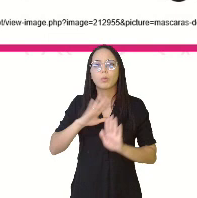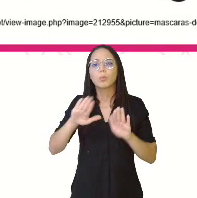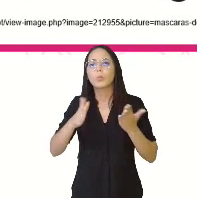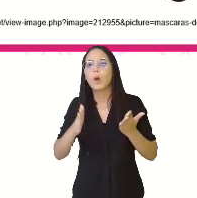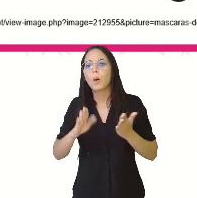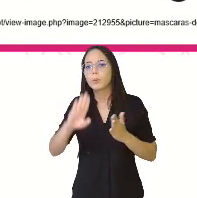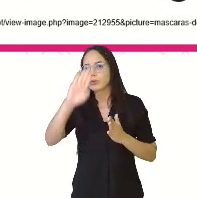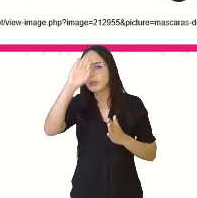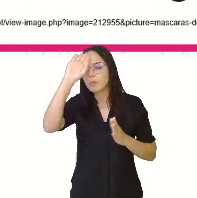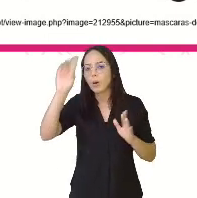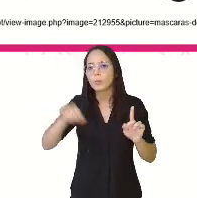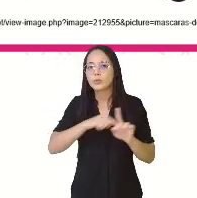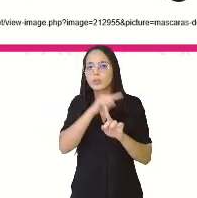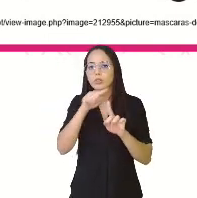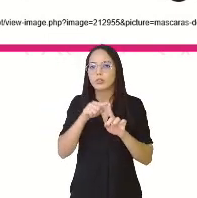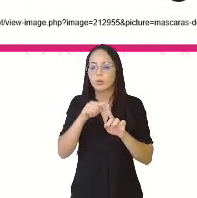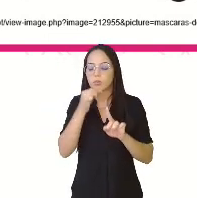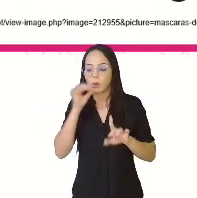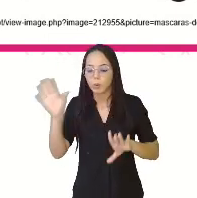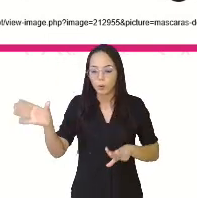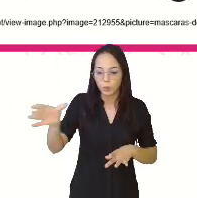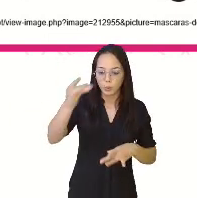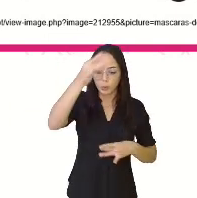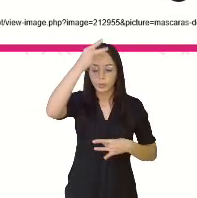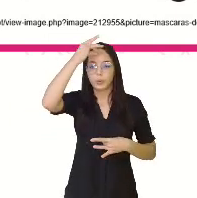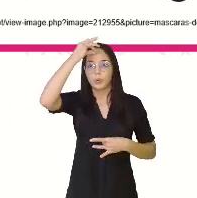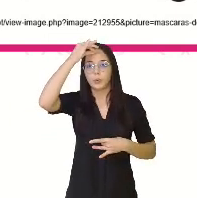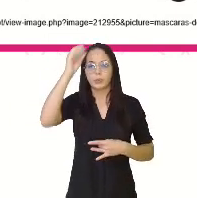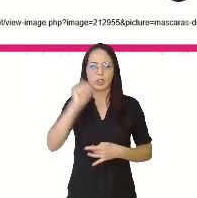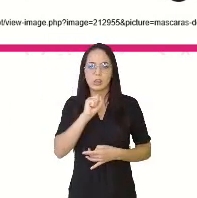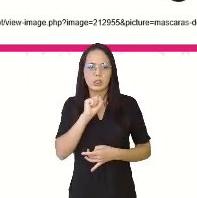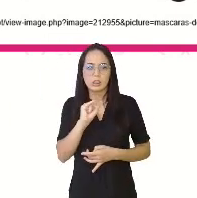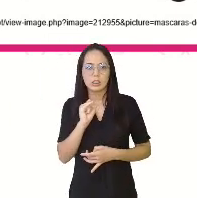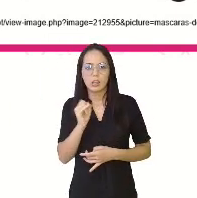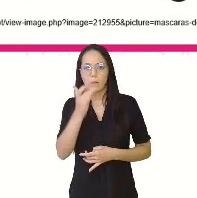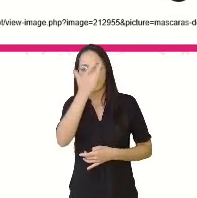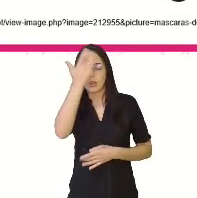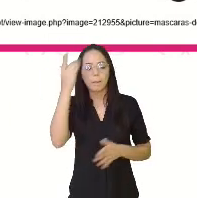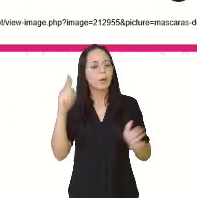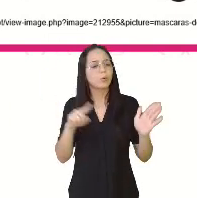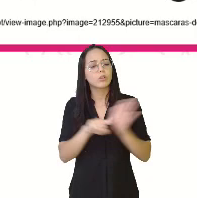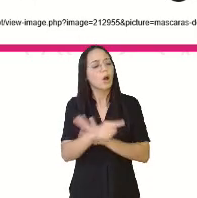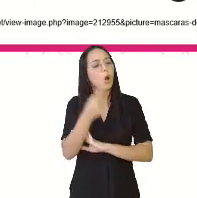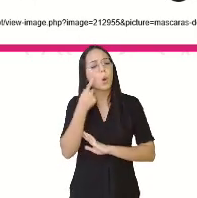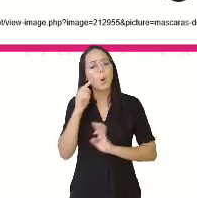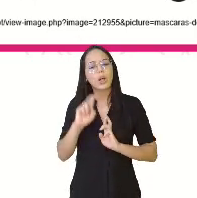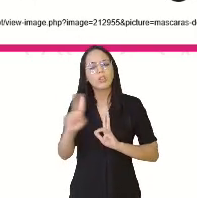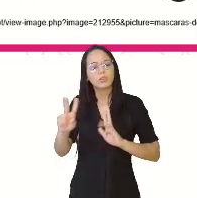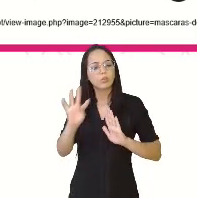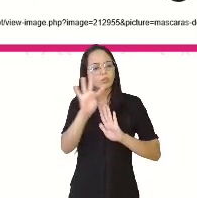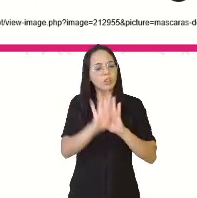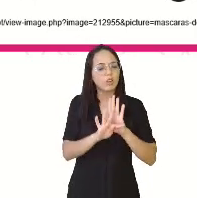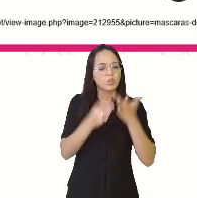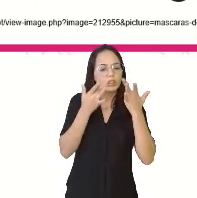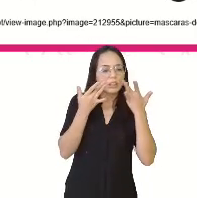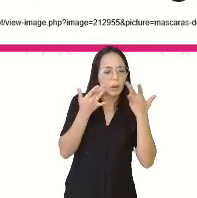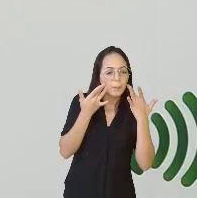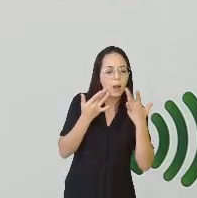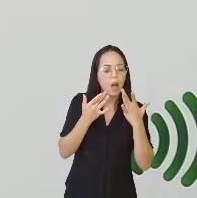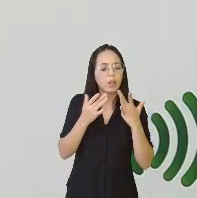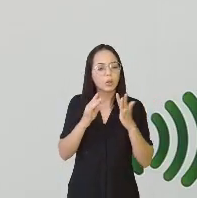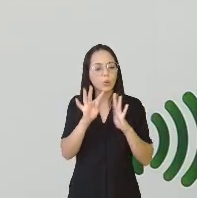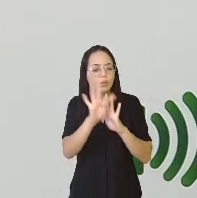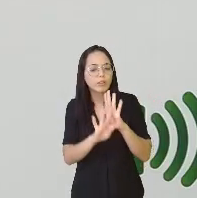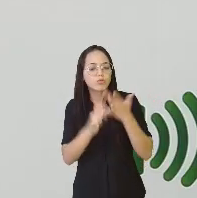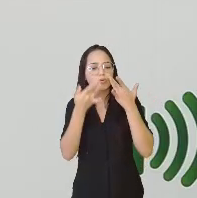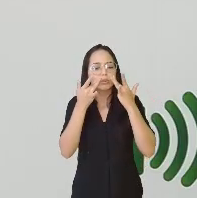essa função? A encenação. Se alguém te perguntar qual a maior diferença de um texto dramático para outros tipos de texto,